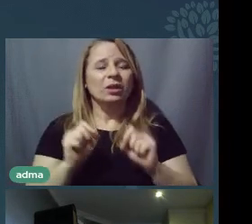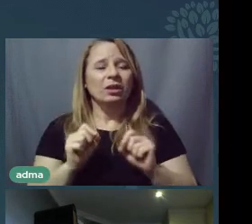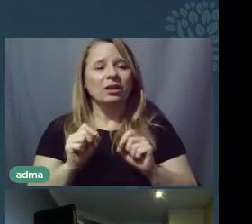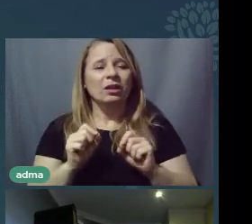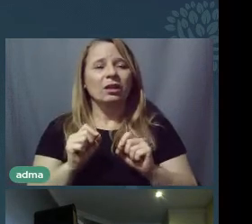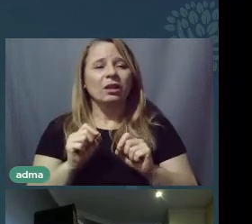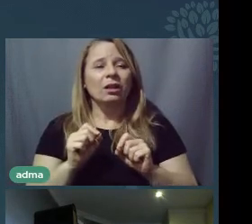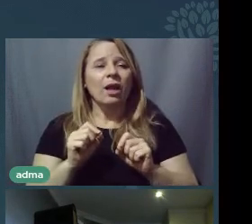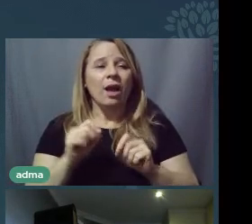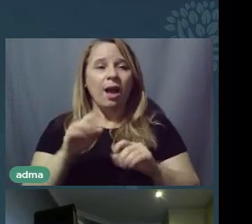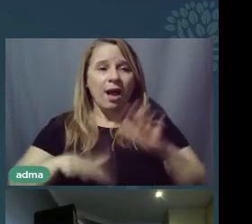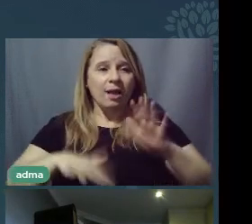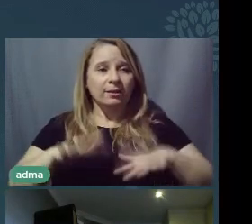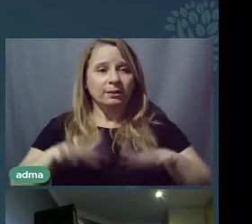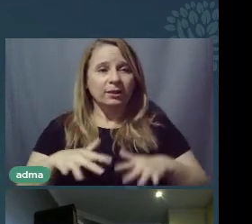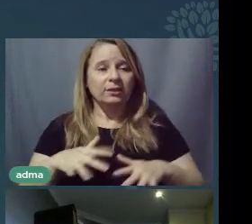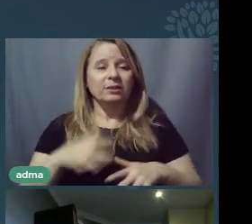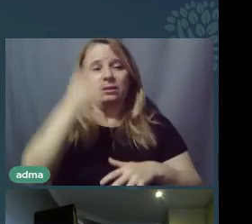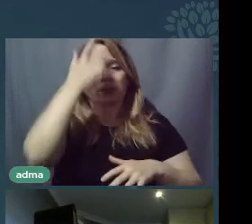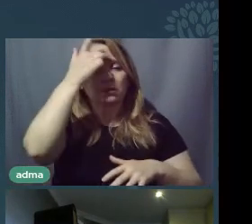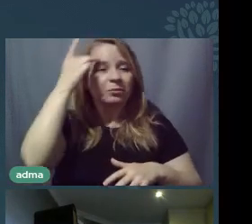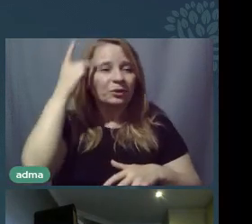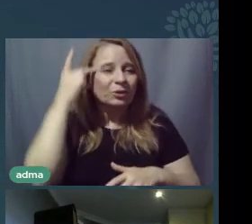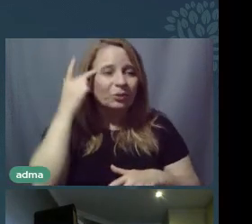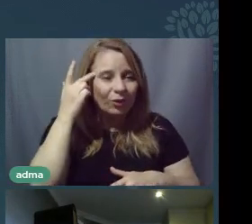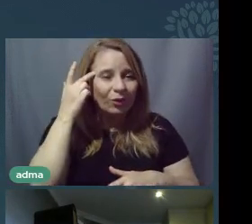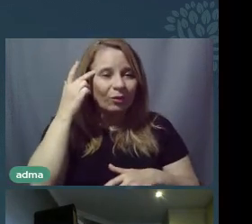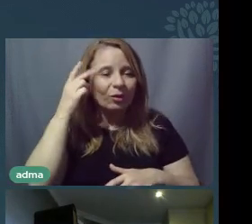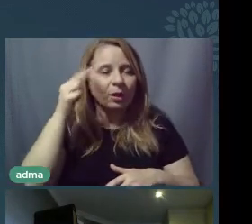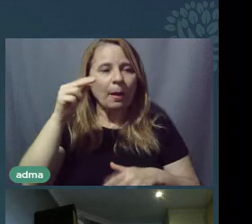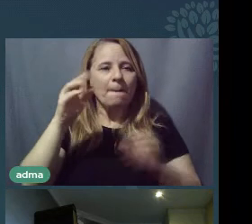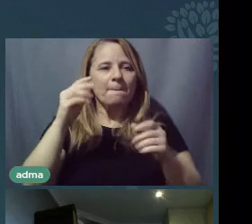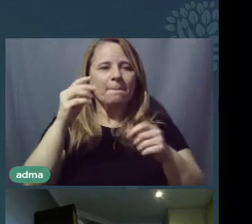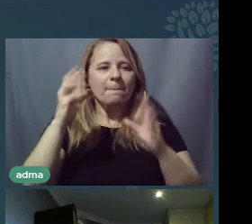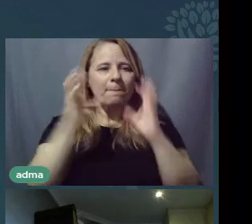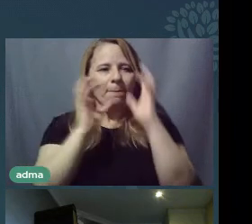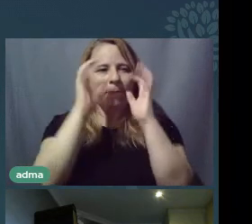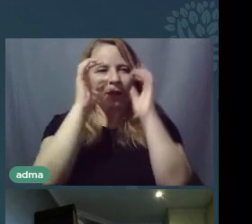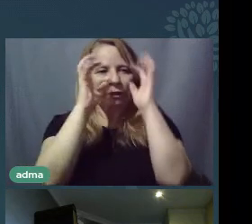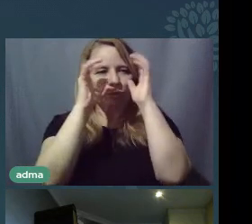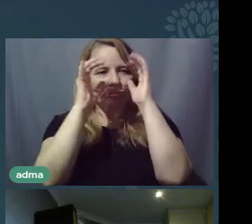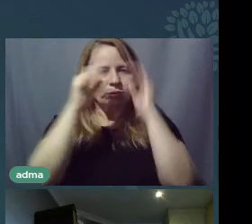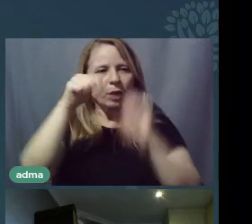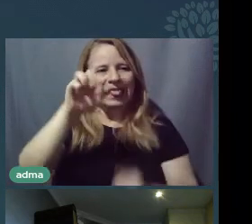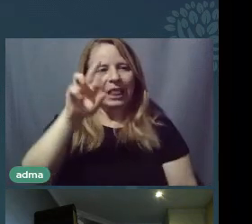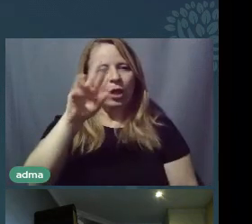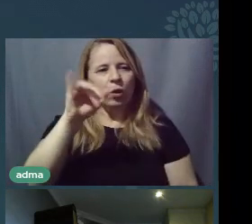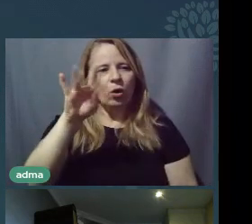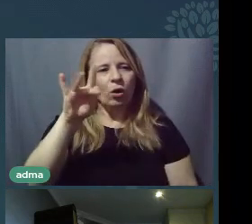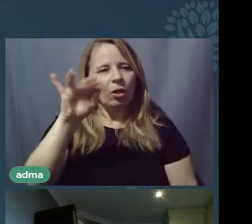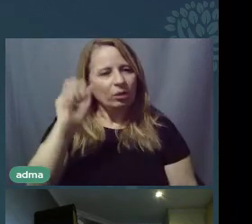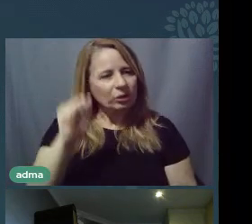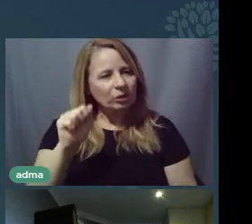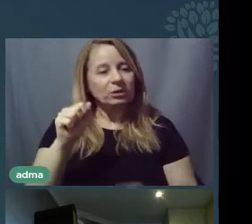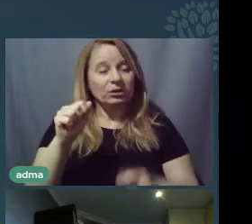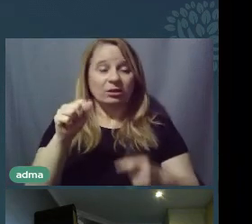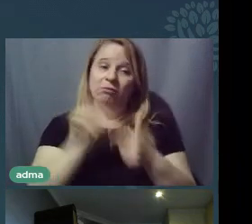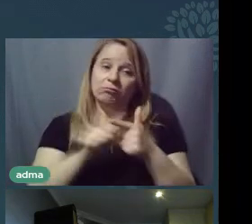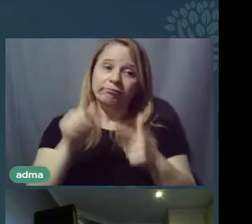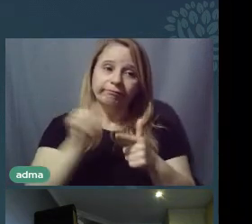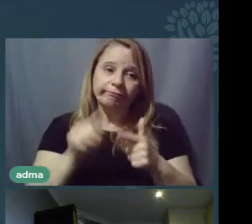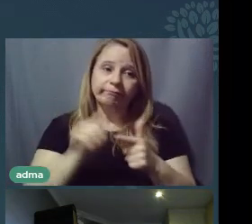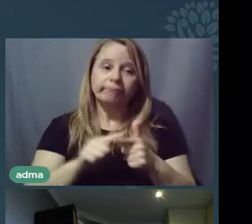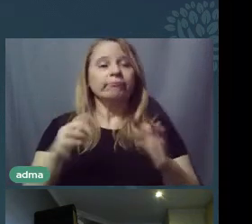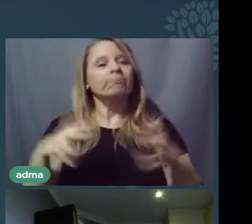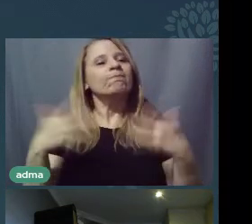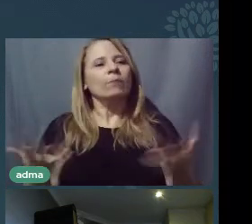bloqueador neuromuscular, o que tudo vai gerar aí consequências deletérias na questão funcional desse paciente. Então,